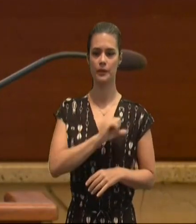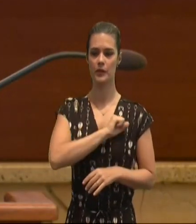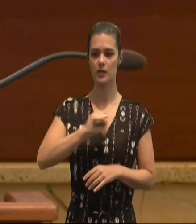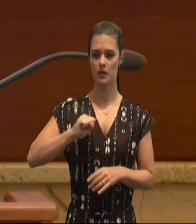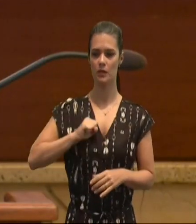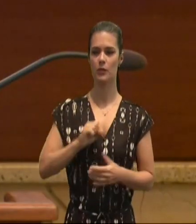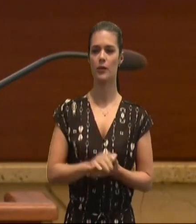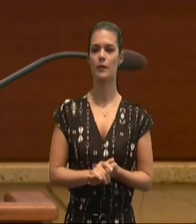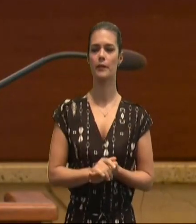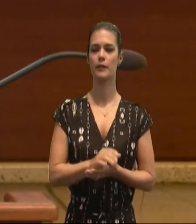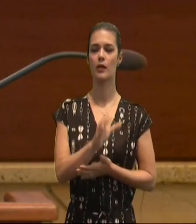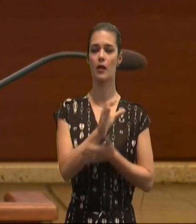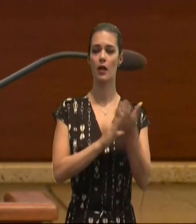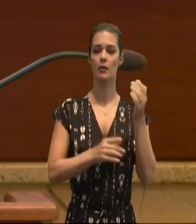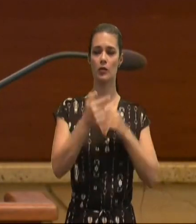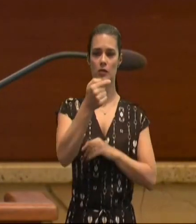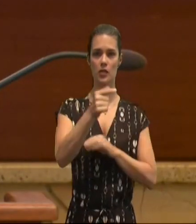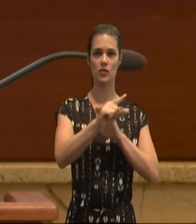verso 12.